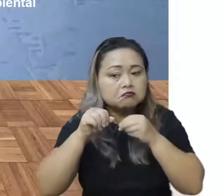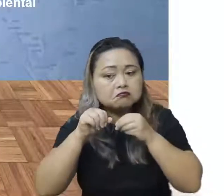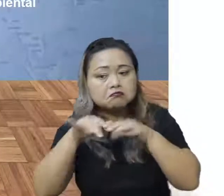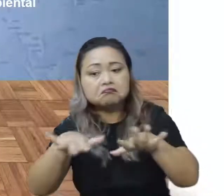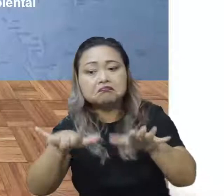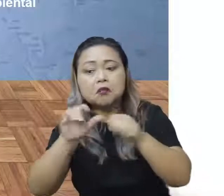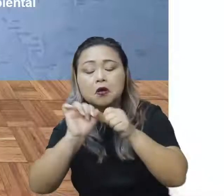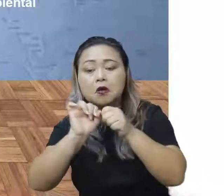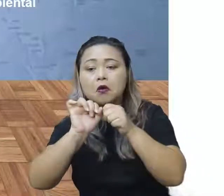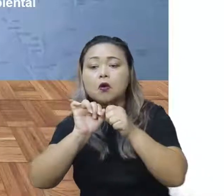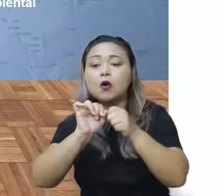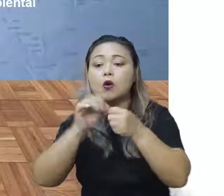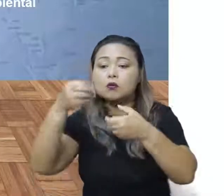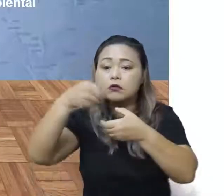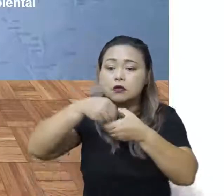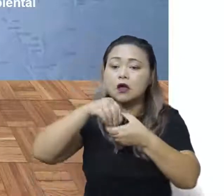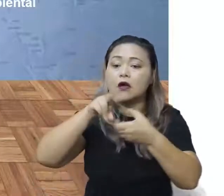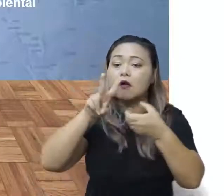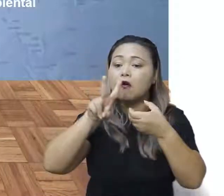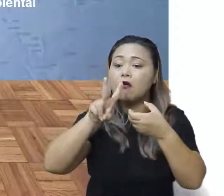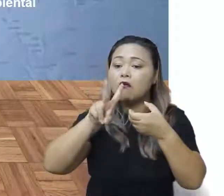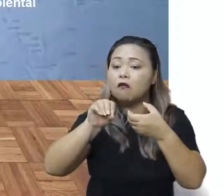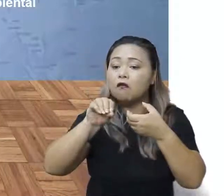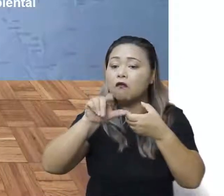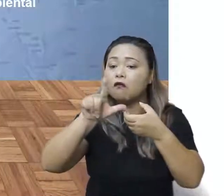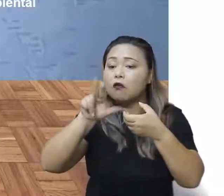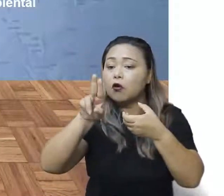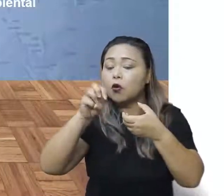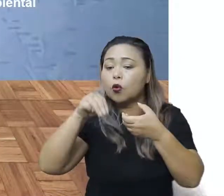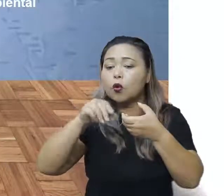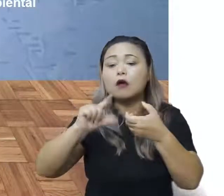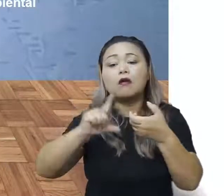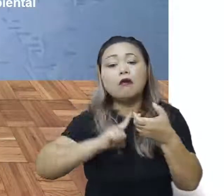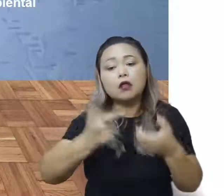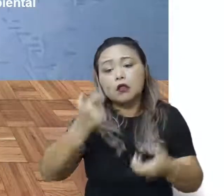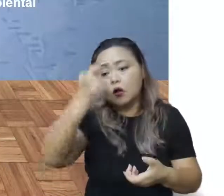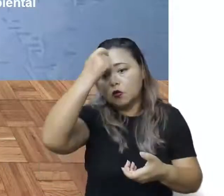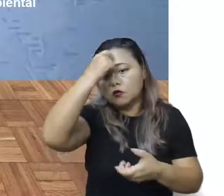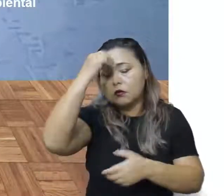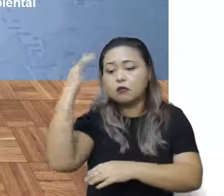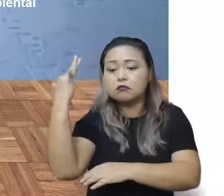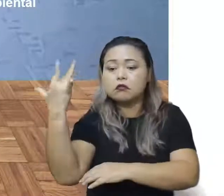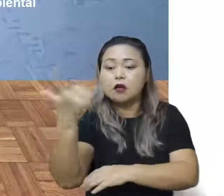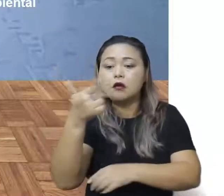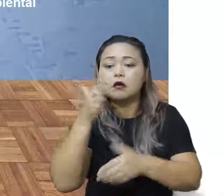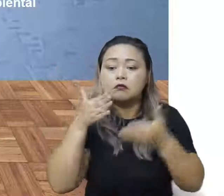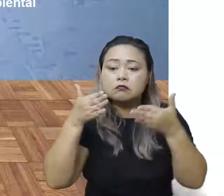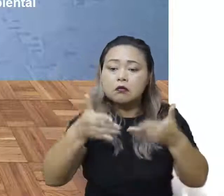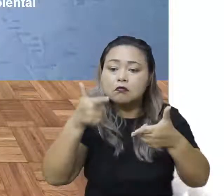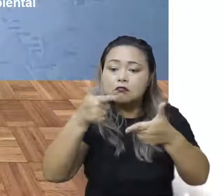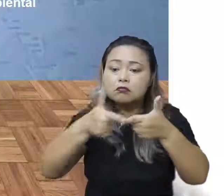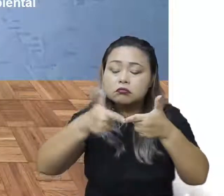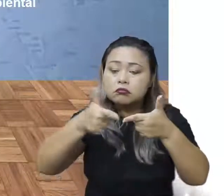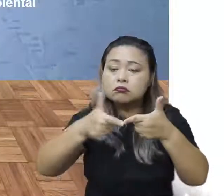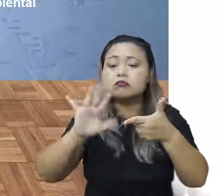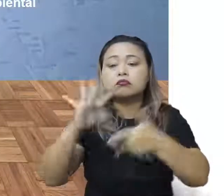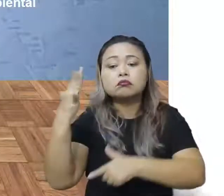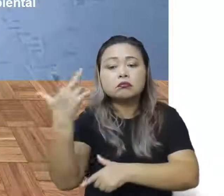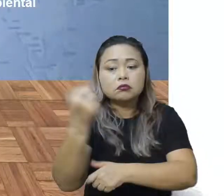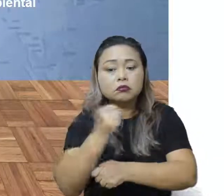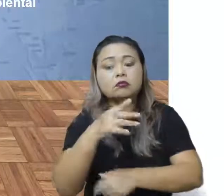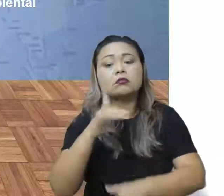no qual, no volume 1, fala de conscientização ambiental e problemática ambiental.